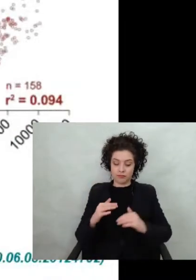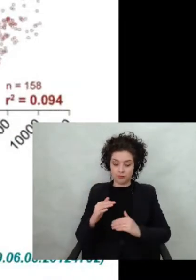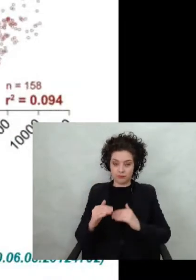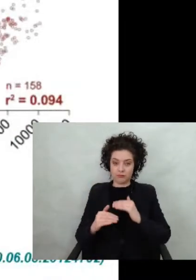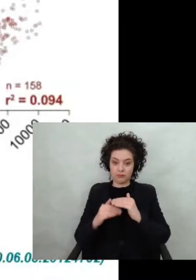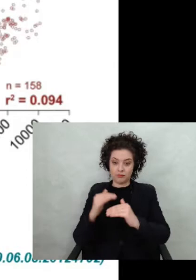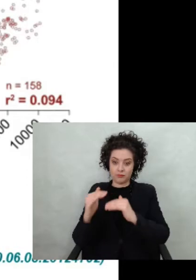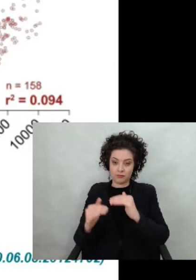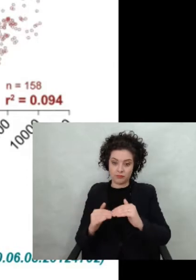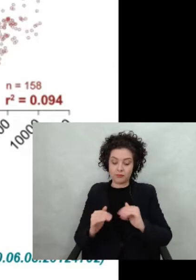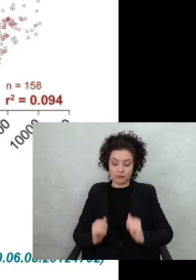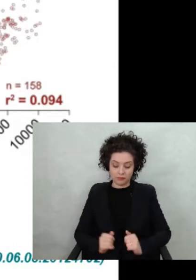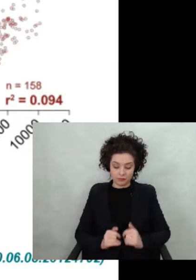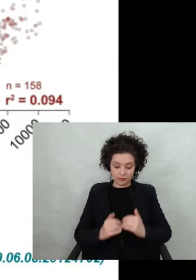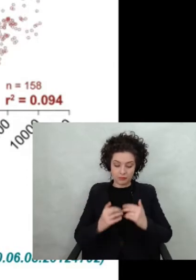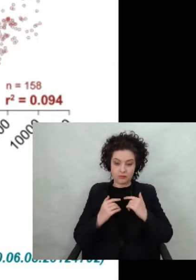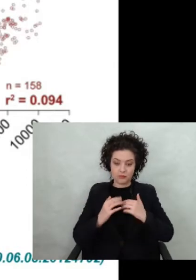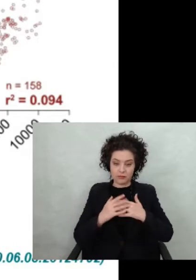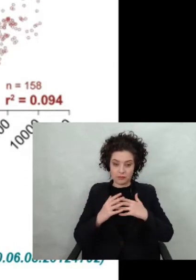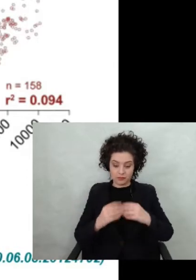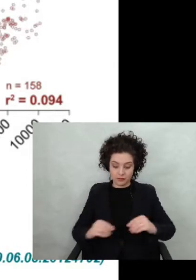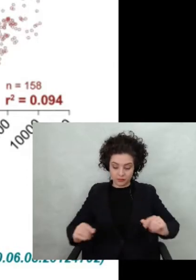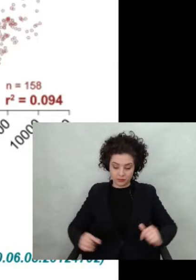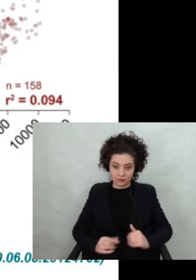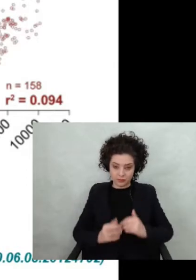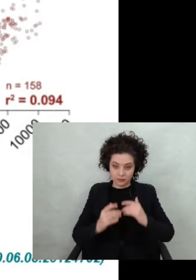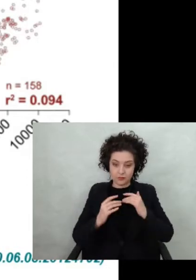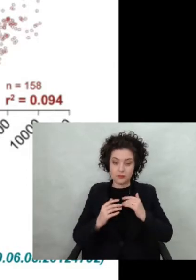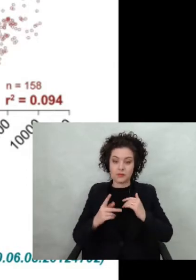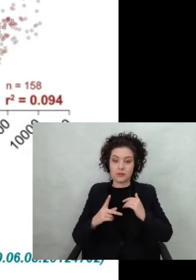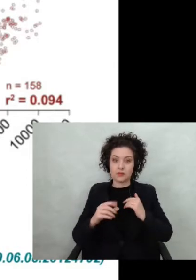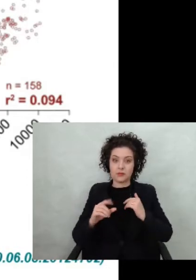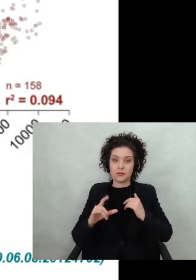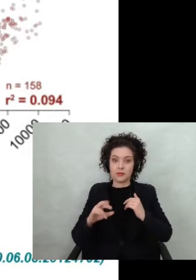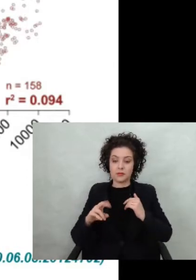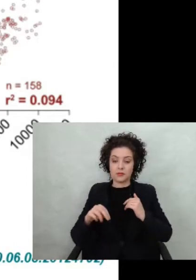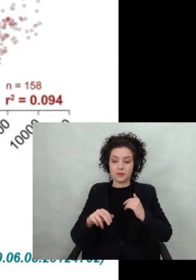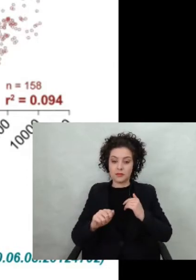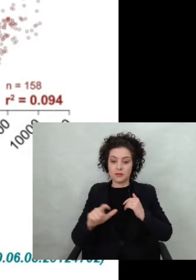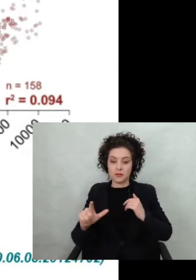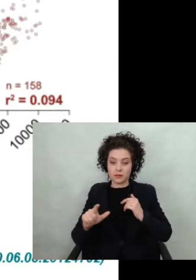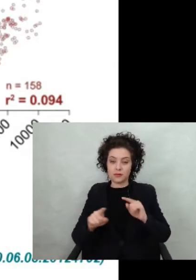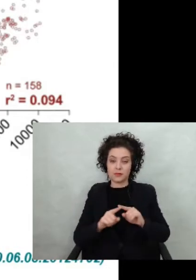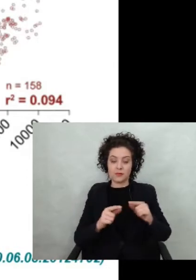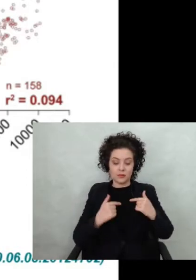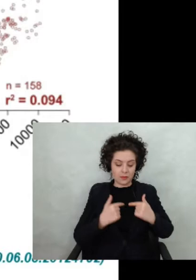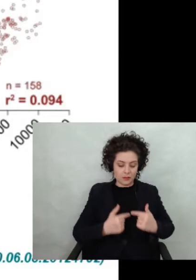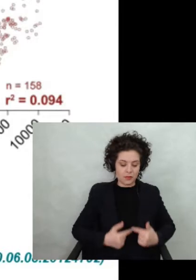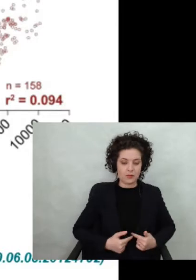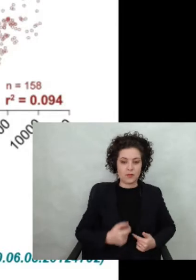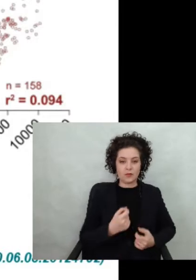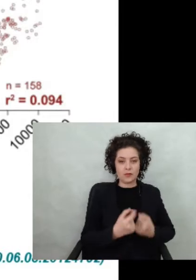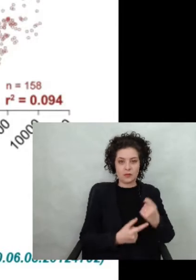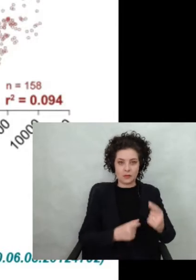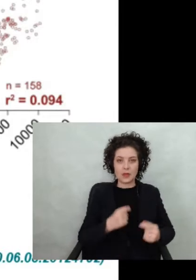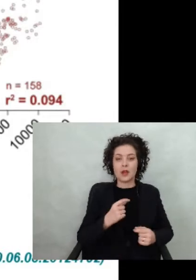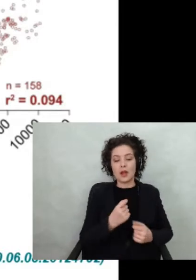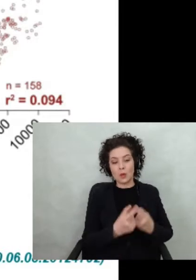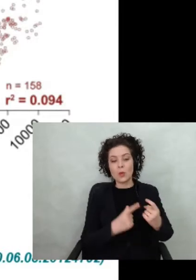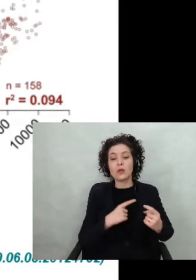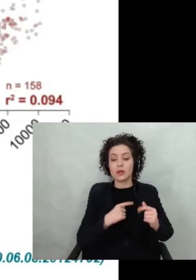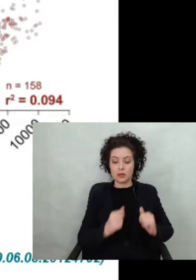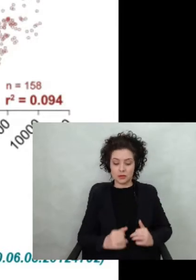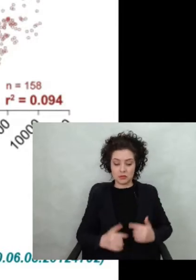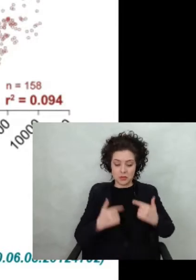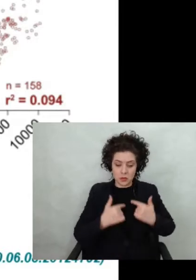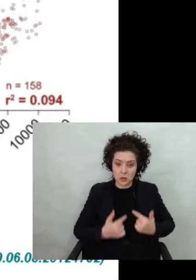anticorpos policlonais, uma parte desses anticorpos são anticorpos neutralizantes, ou seja, são os anticorpos que têm efetivamente